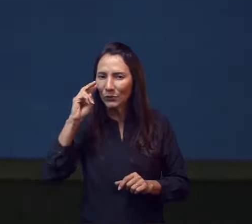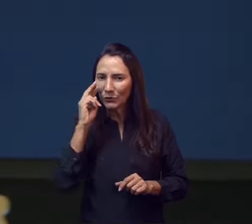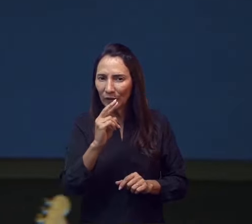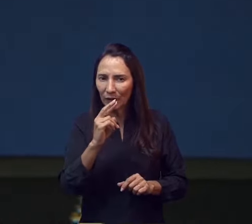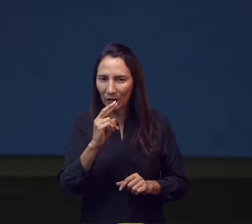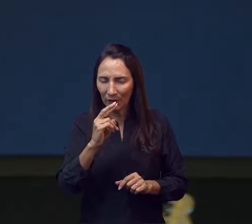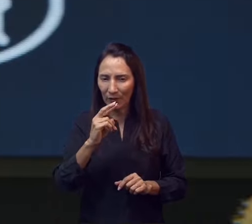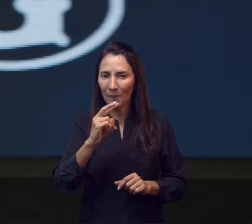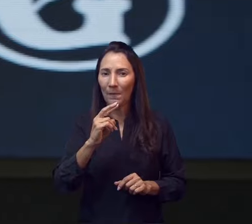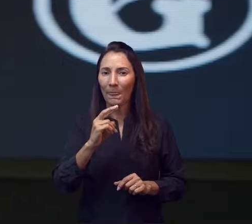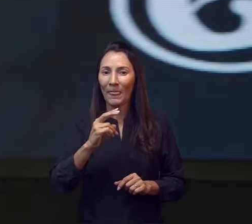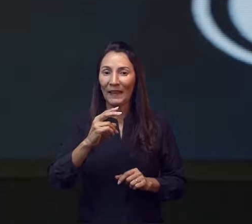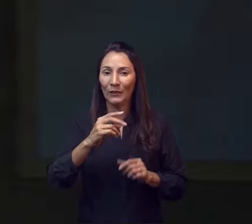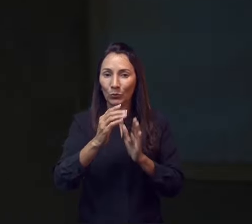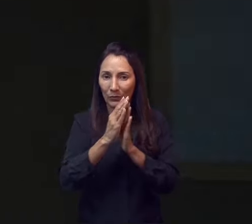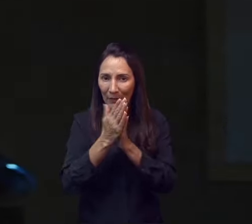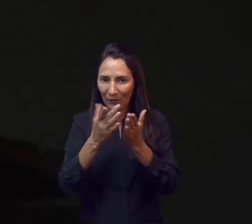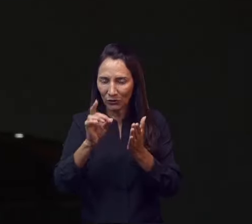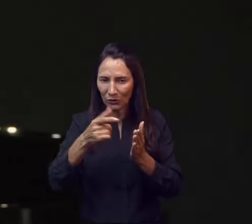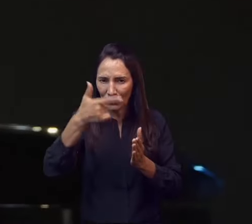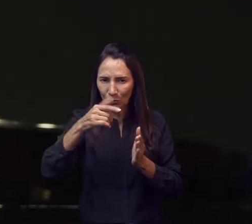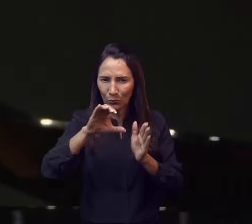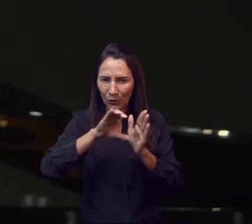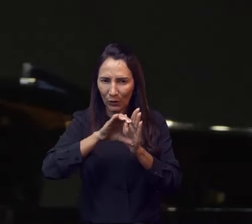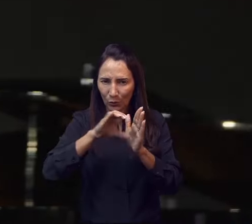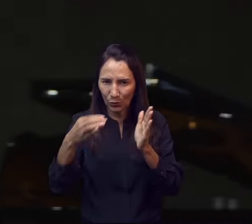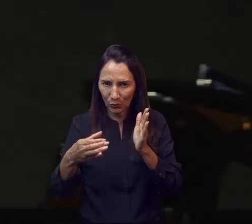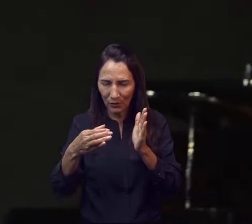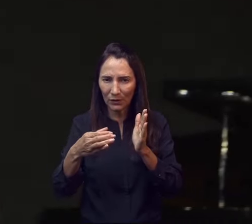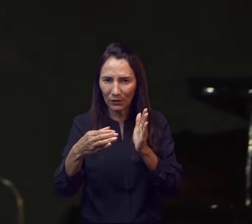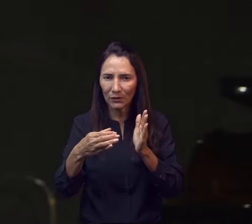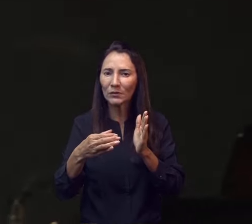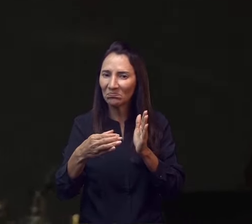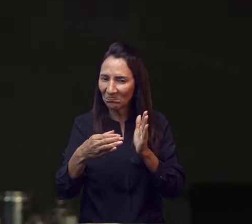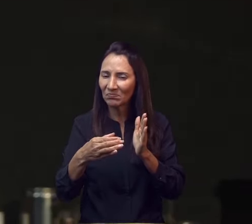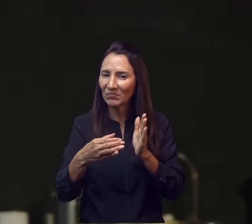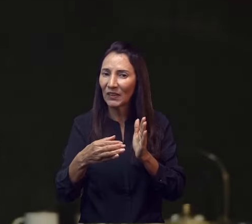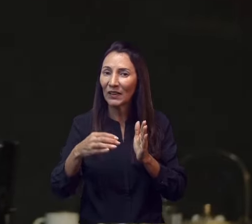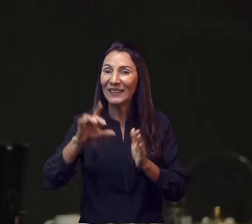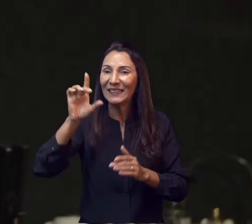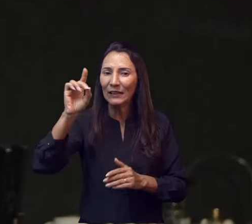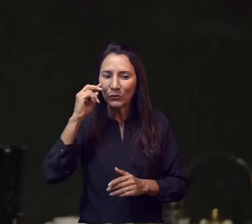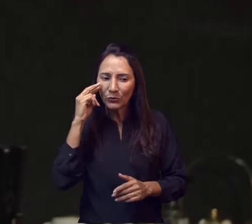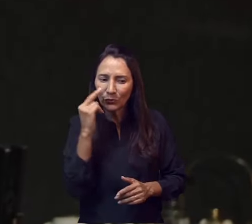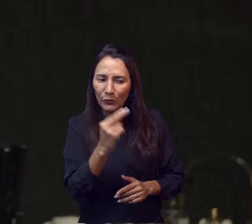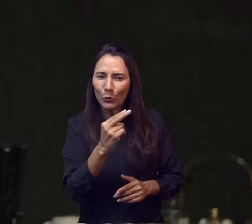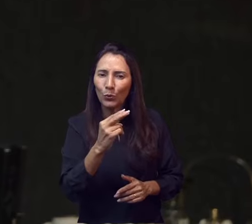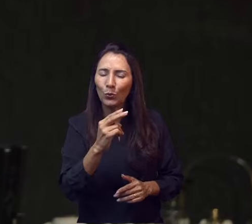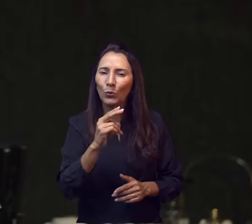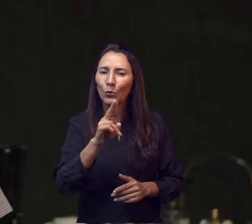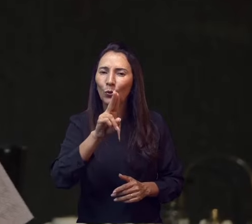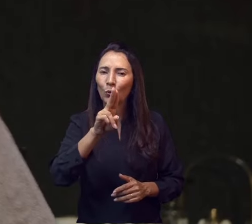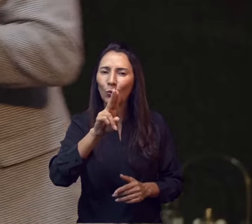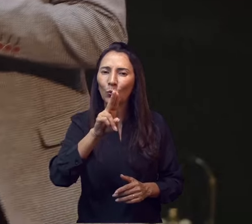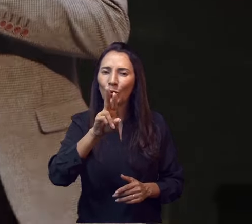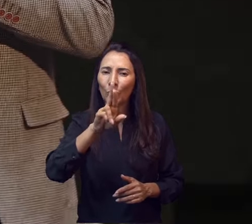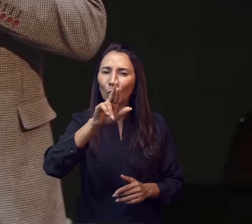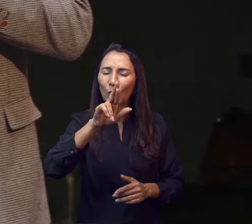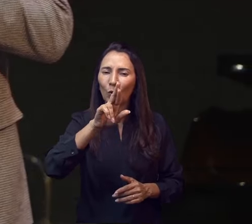26 5 diz que Uzias buscou ao Senhor e Deus o fez prosperar quando